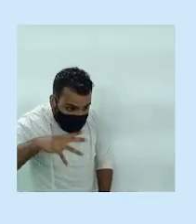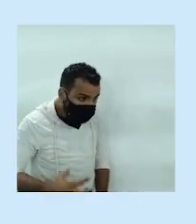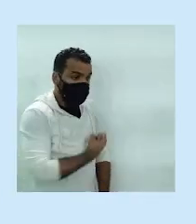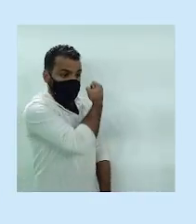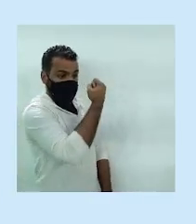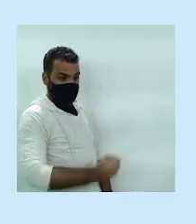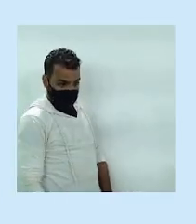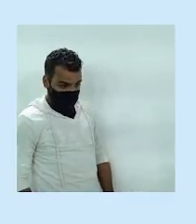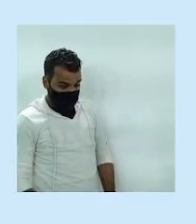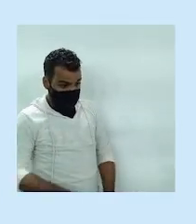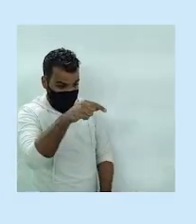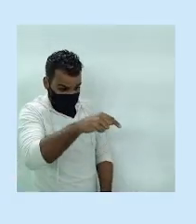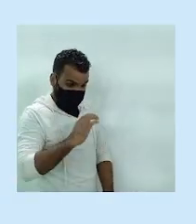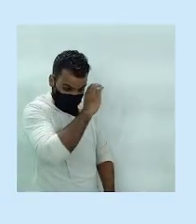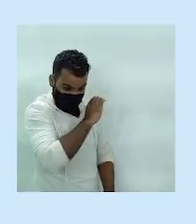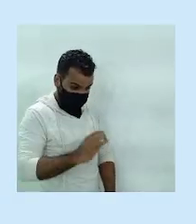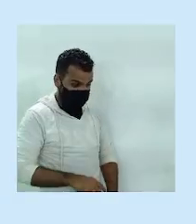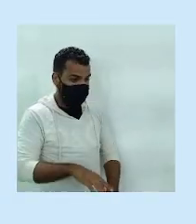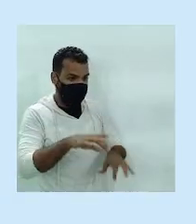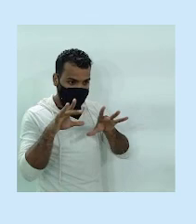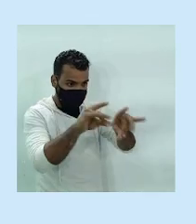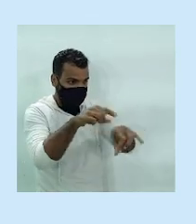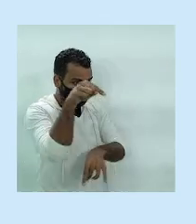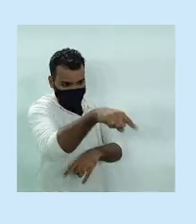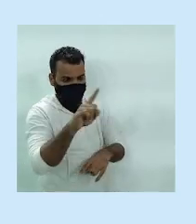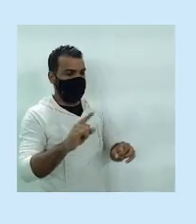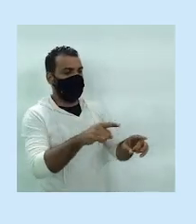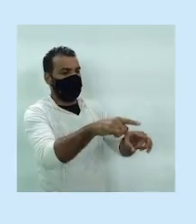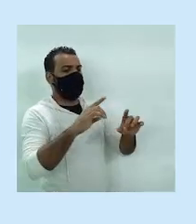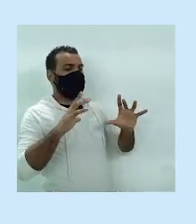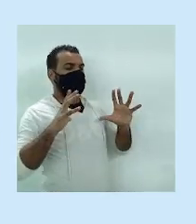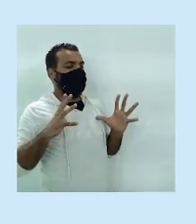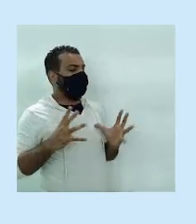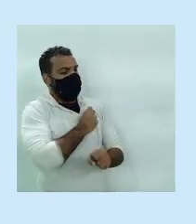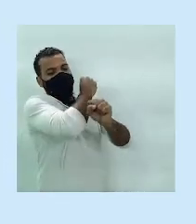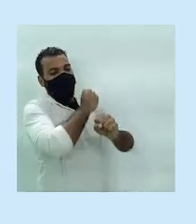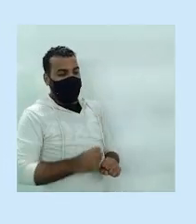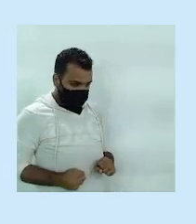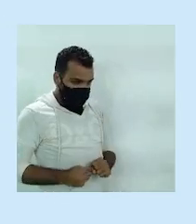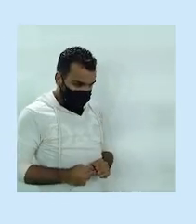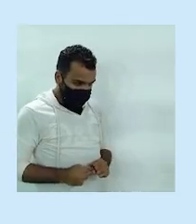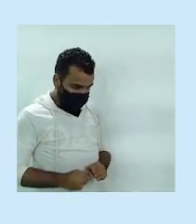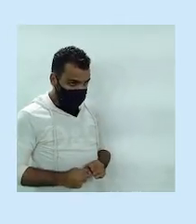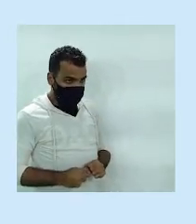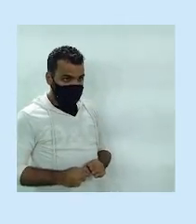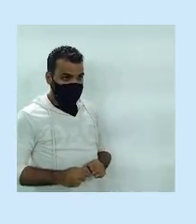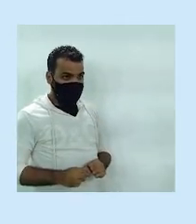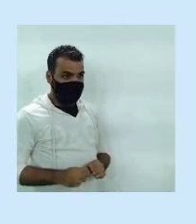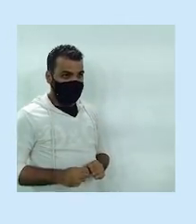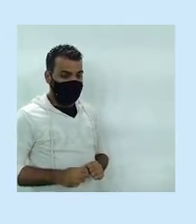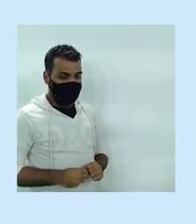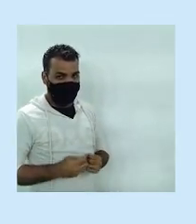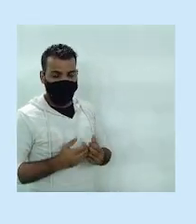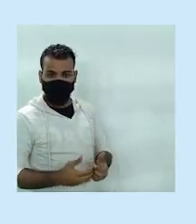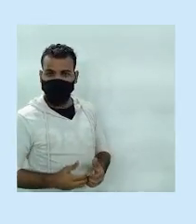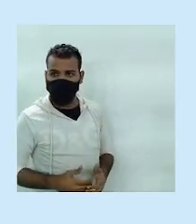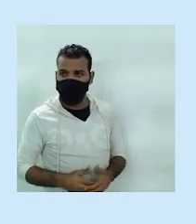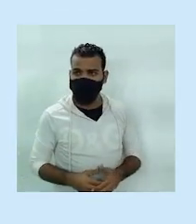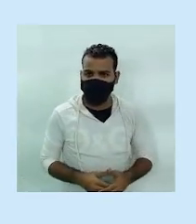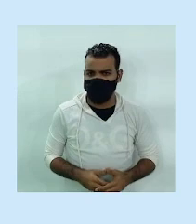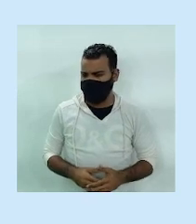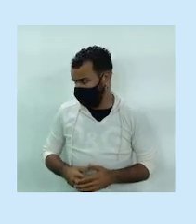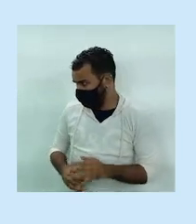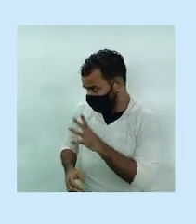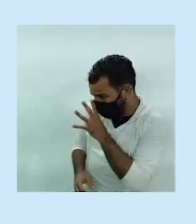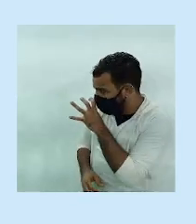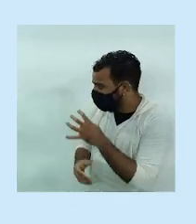com vocês. Sim, aqueles que eram passivos. Os selvagens, os